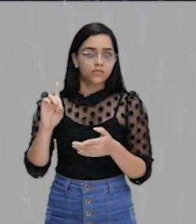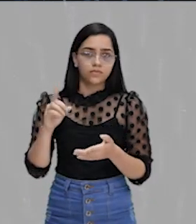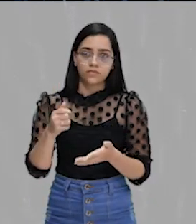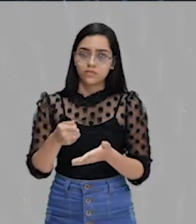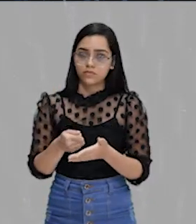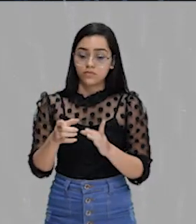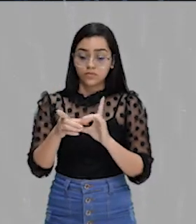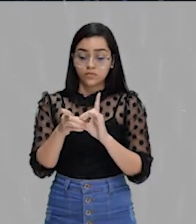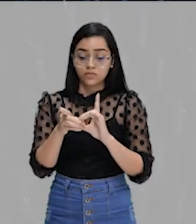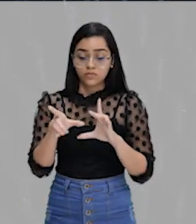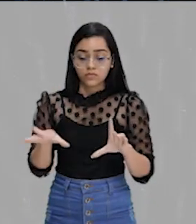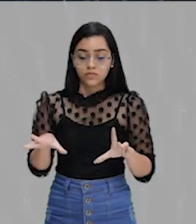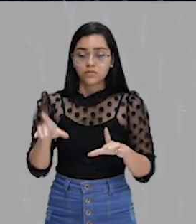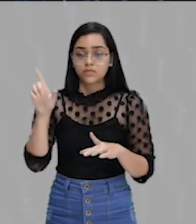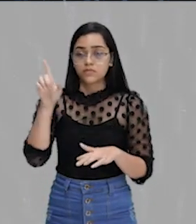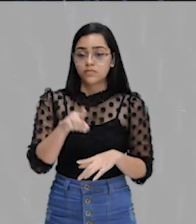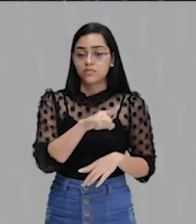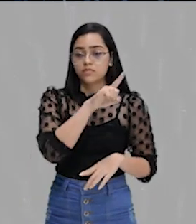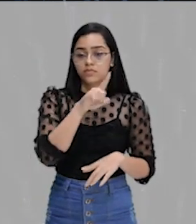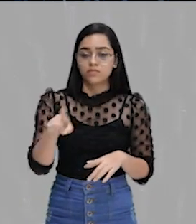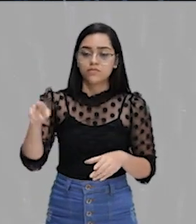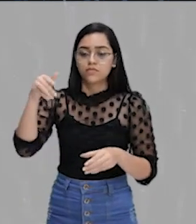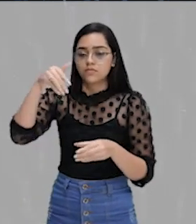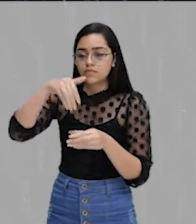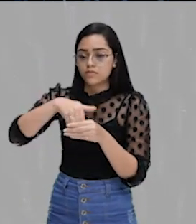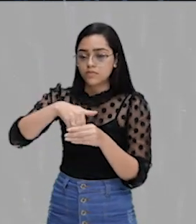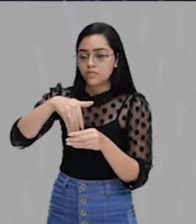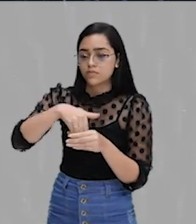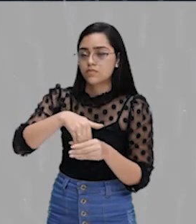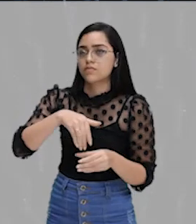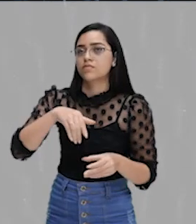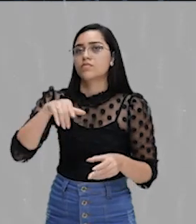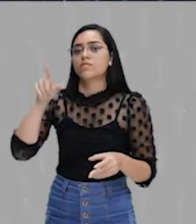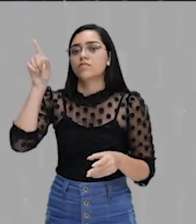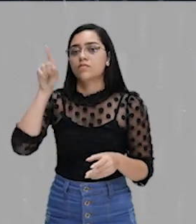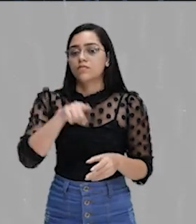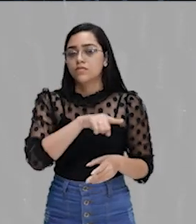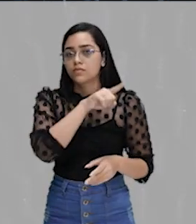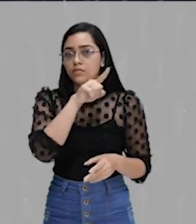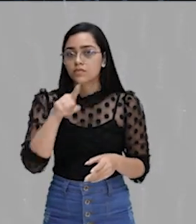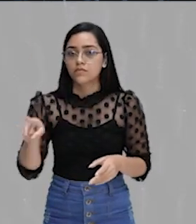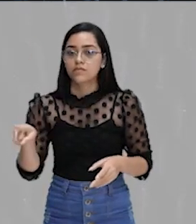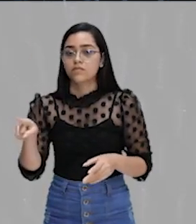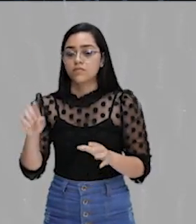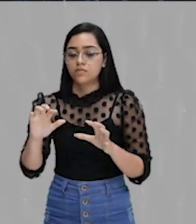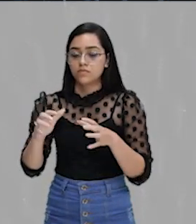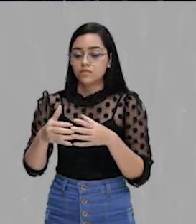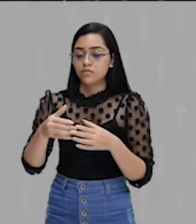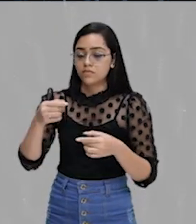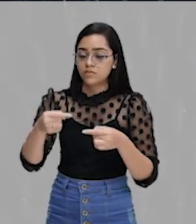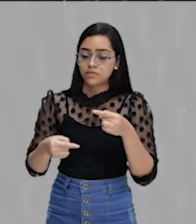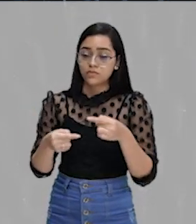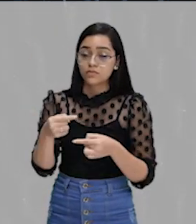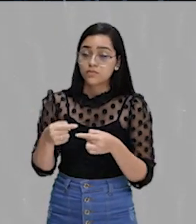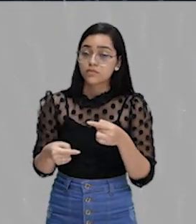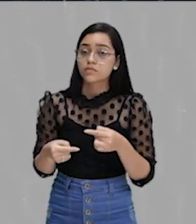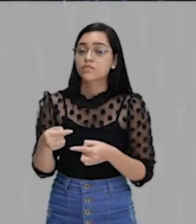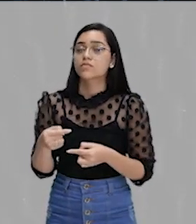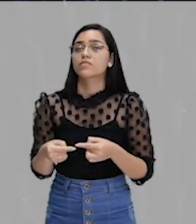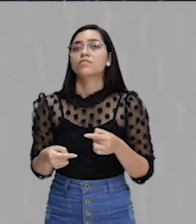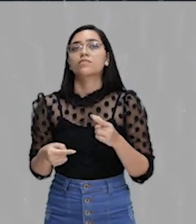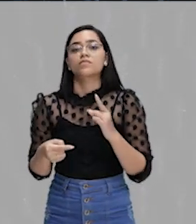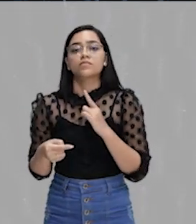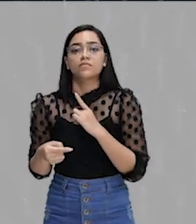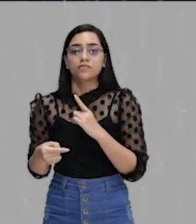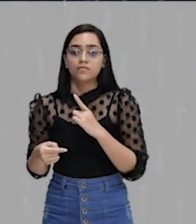teremos cancelamento de eleições, onde nós teremos extinção de partidos políticos, onde nós teremos